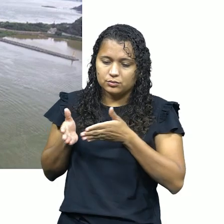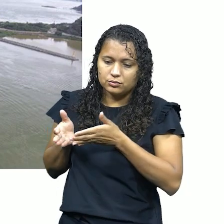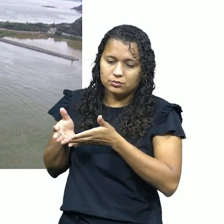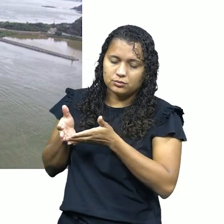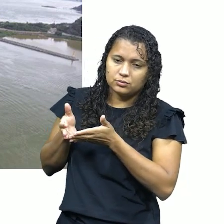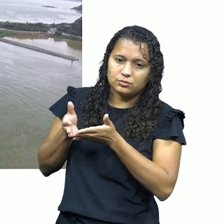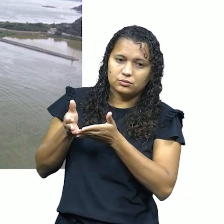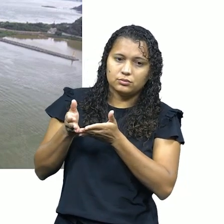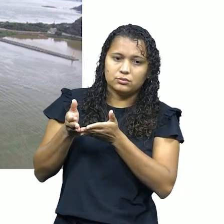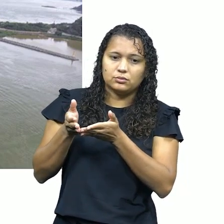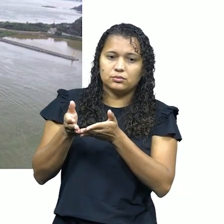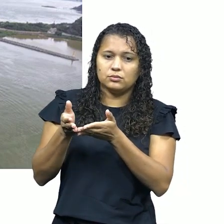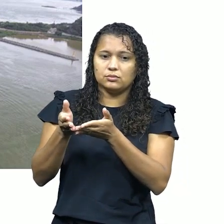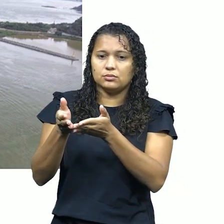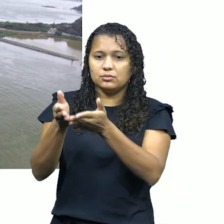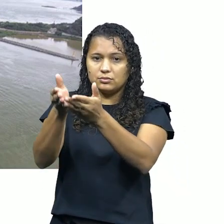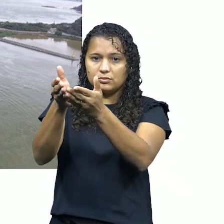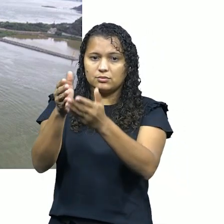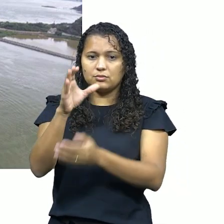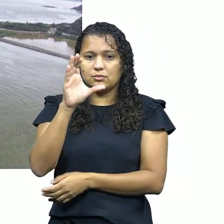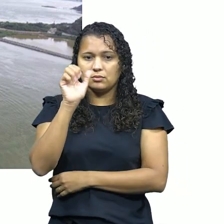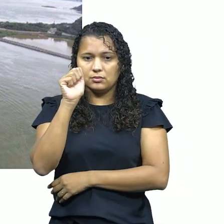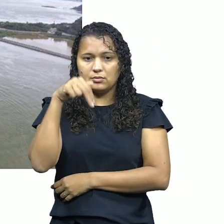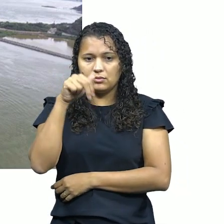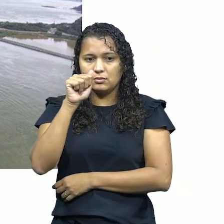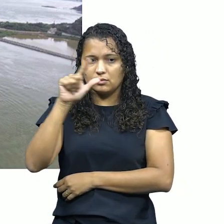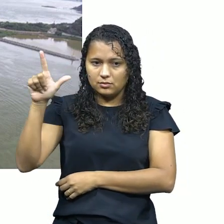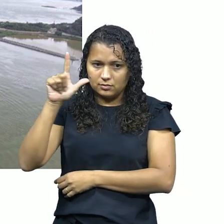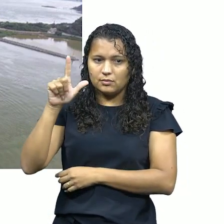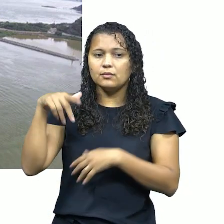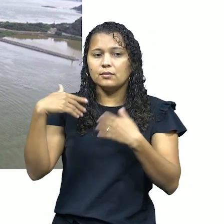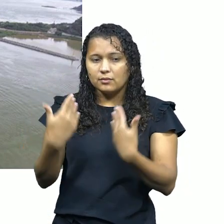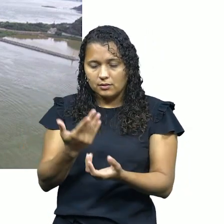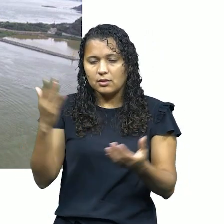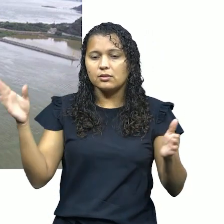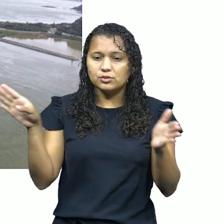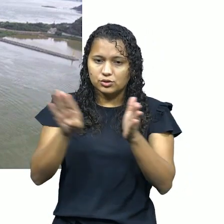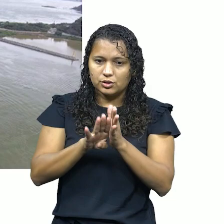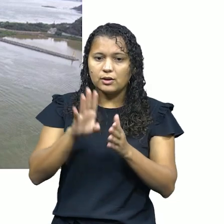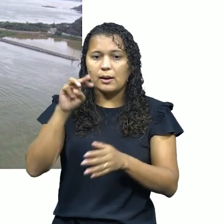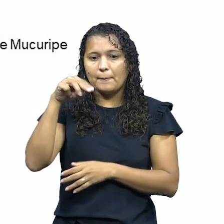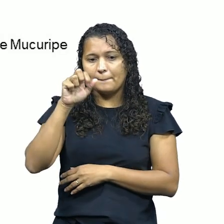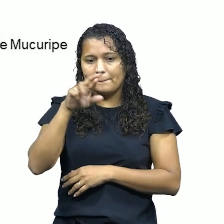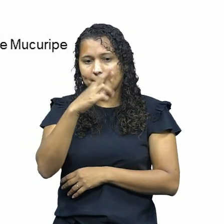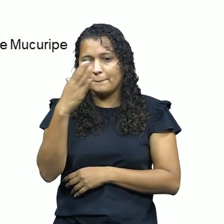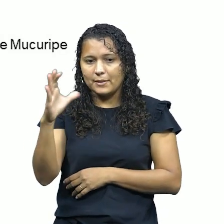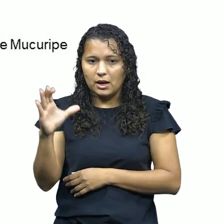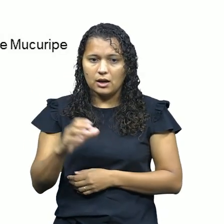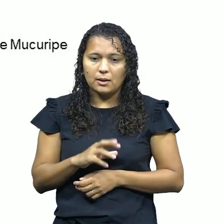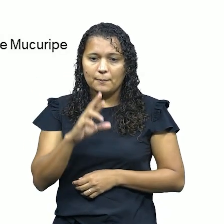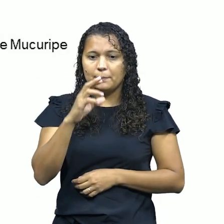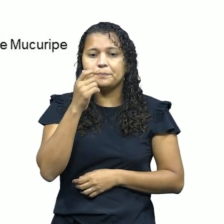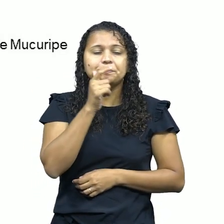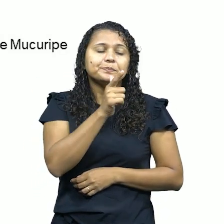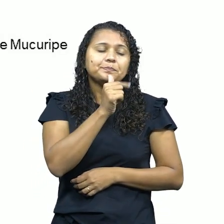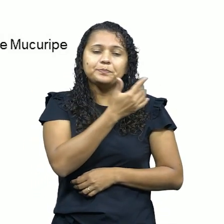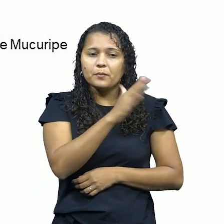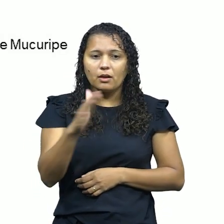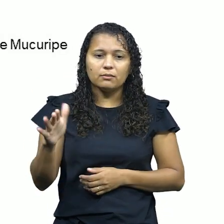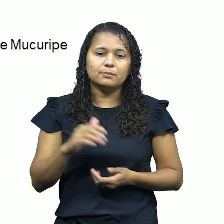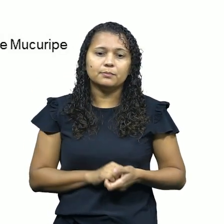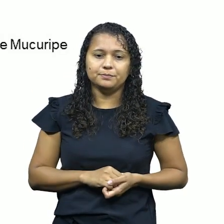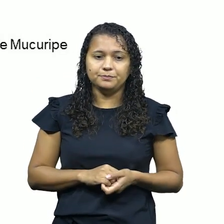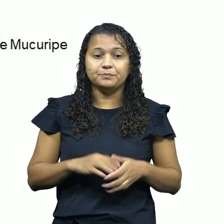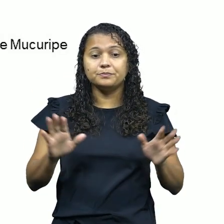no canal, né, para assim chegar até o mar. Berços de